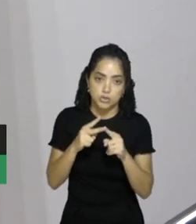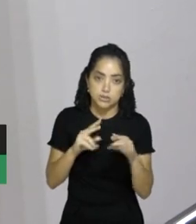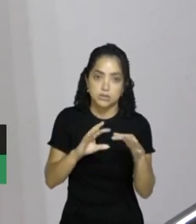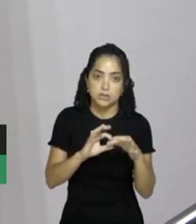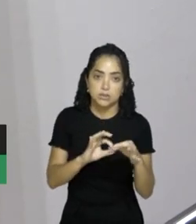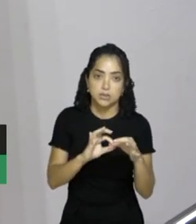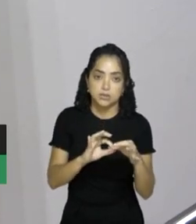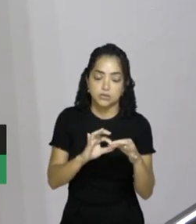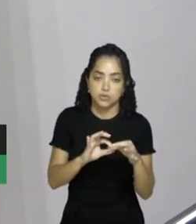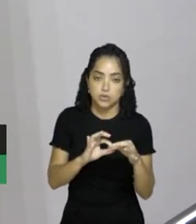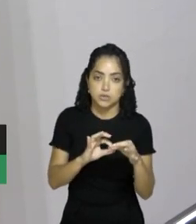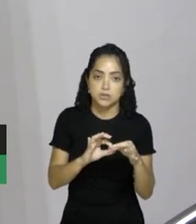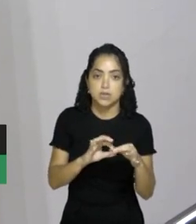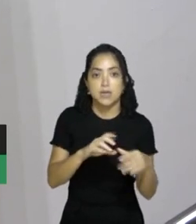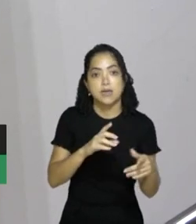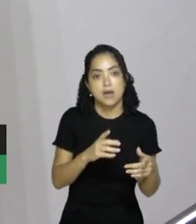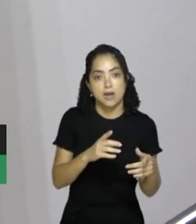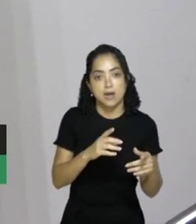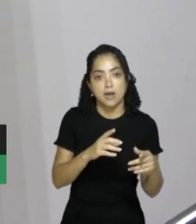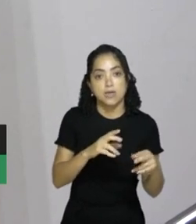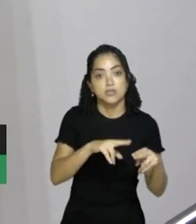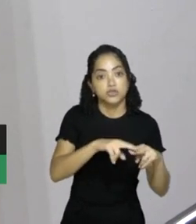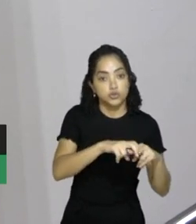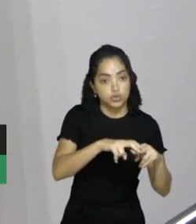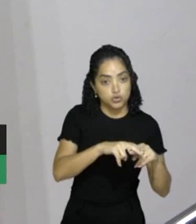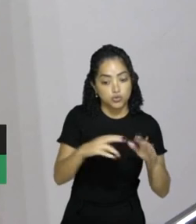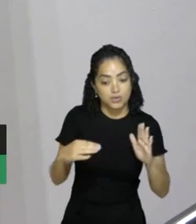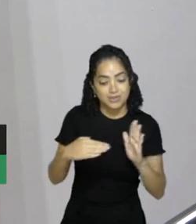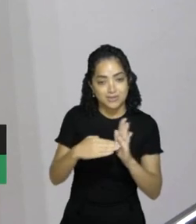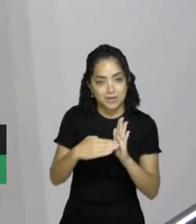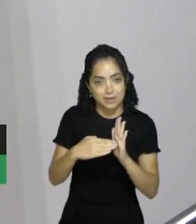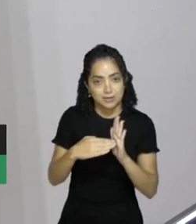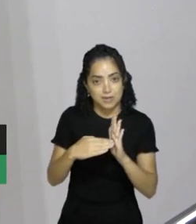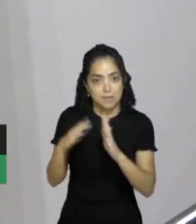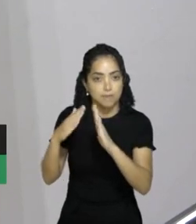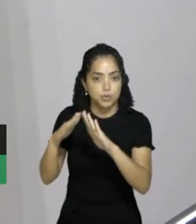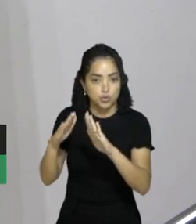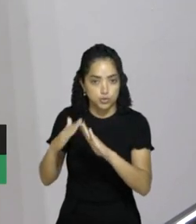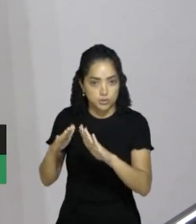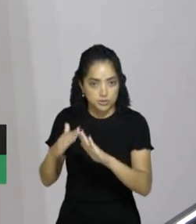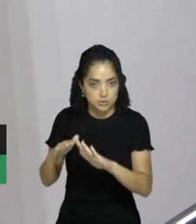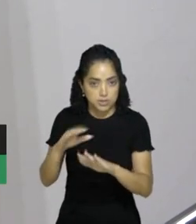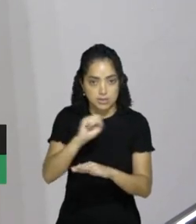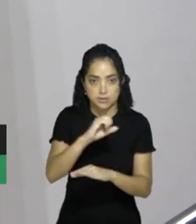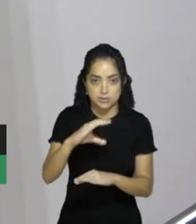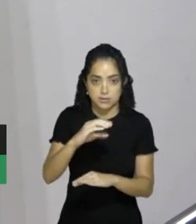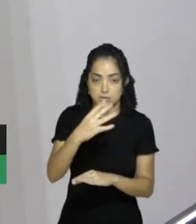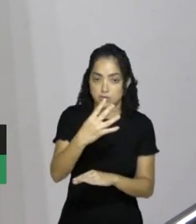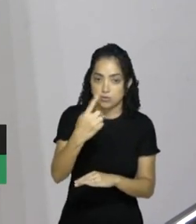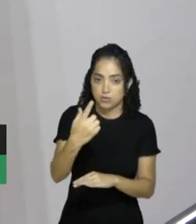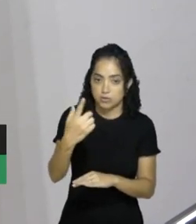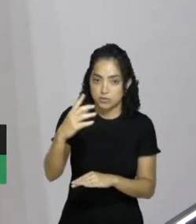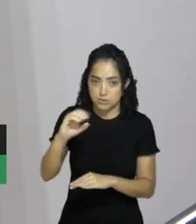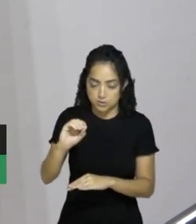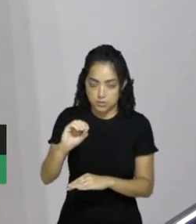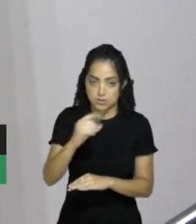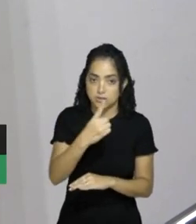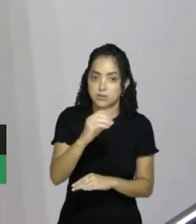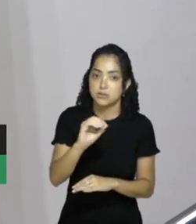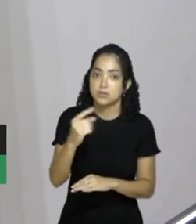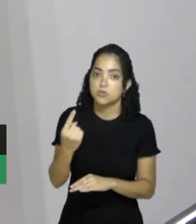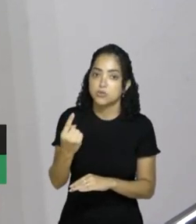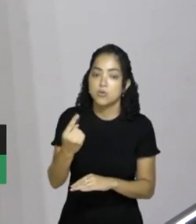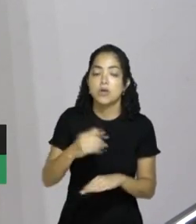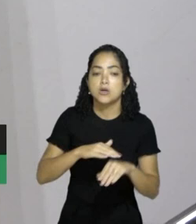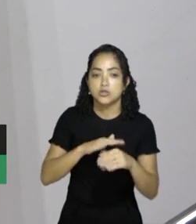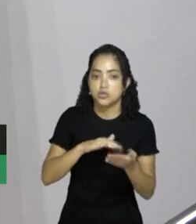e faz de Tijucas até Brusque pela SC 410 e também é 68 nós já conversamos com